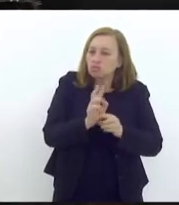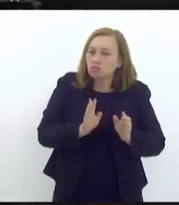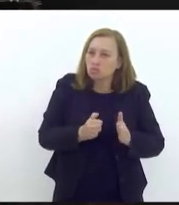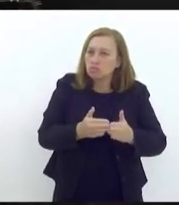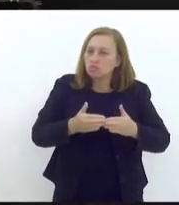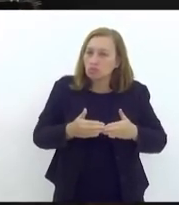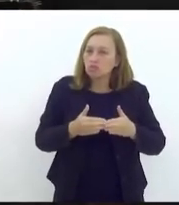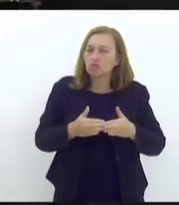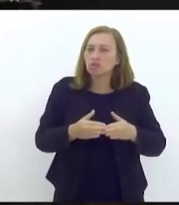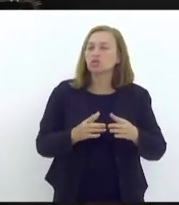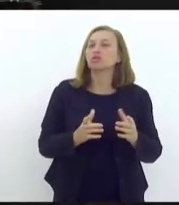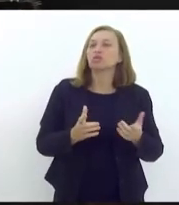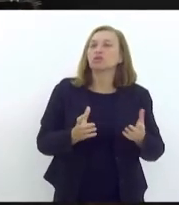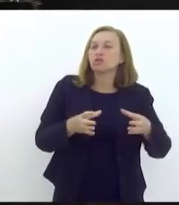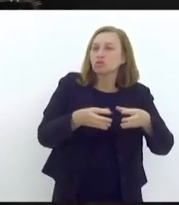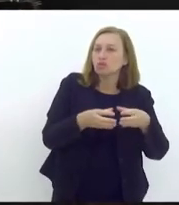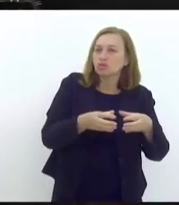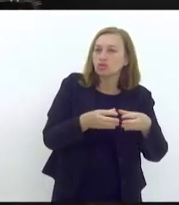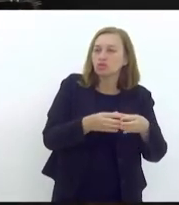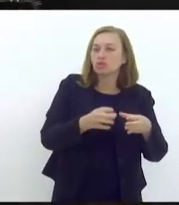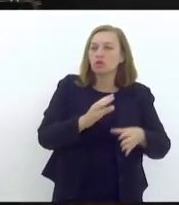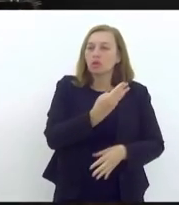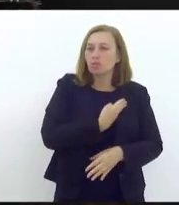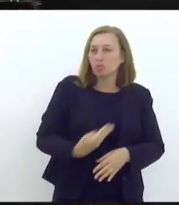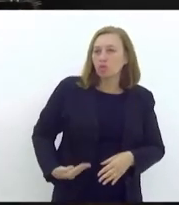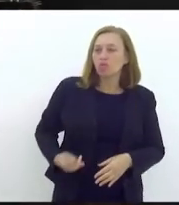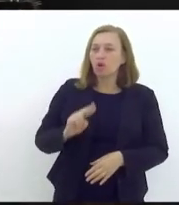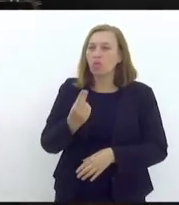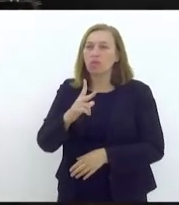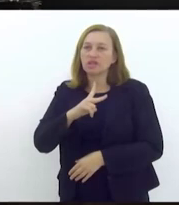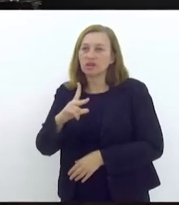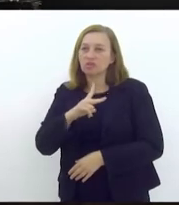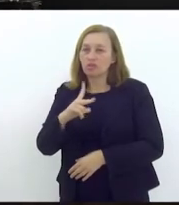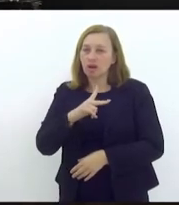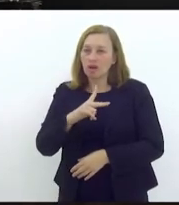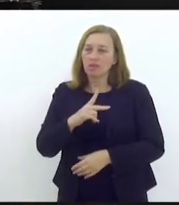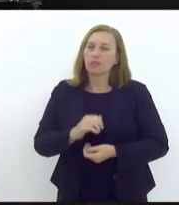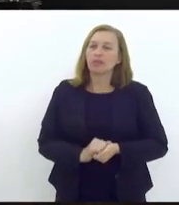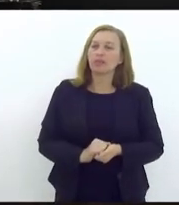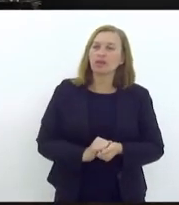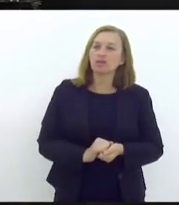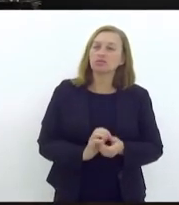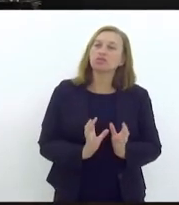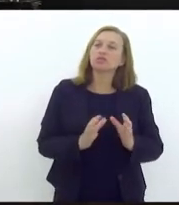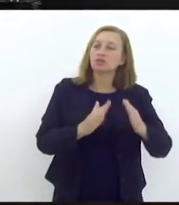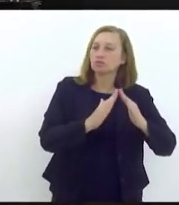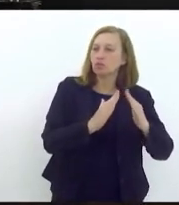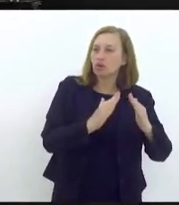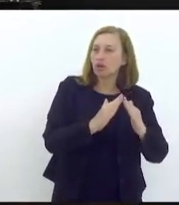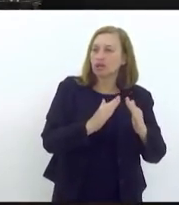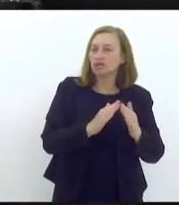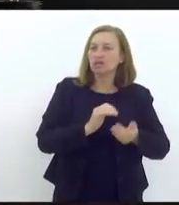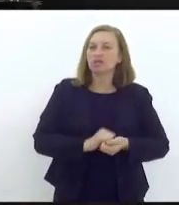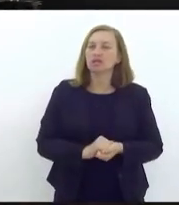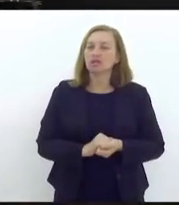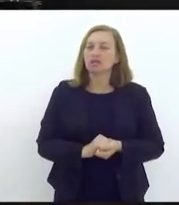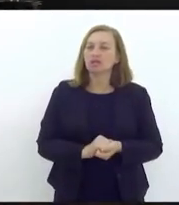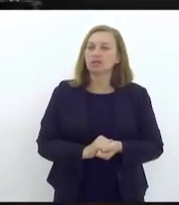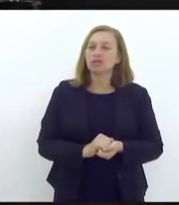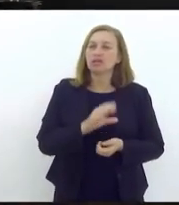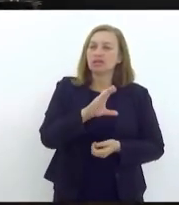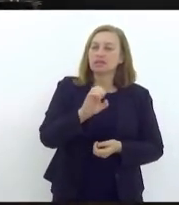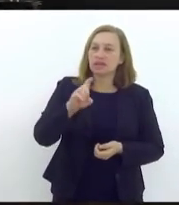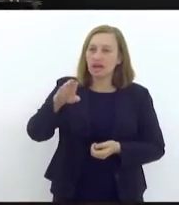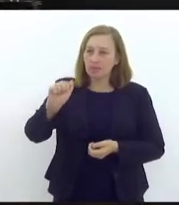instituições coletivas públicas ou privadas sem fins lucrativos Nos programas habitacionais implementados pela